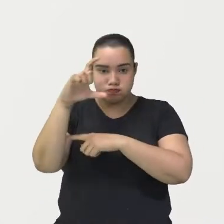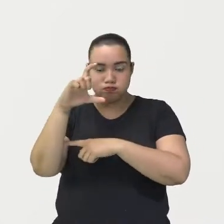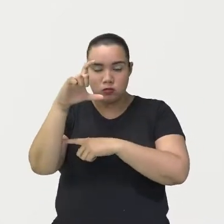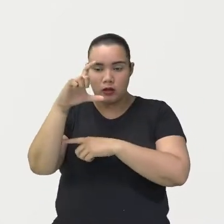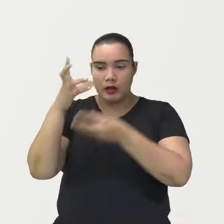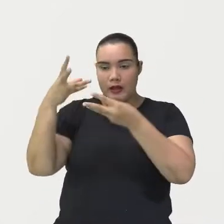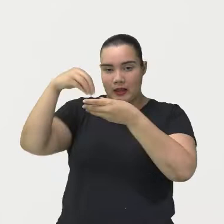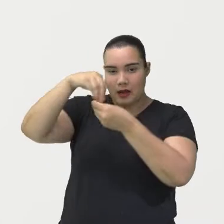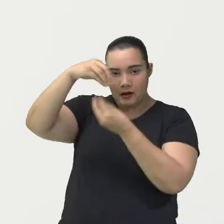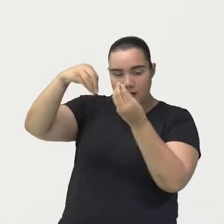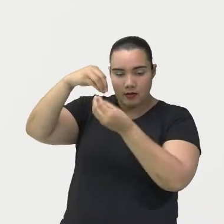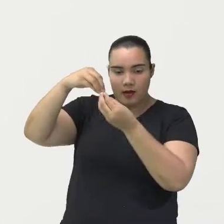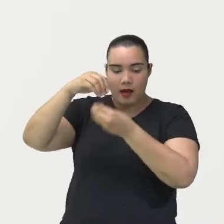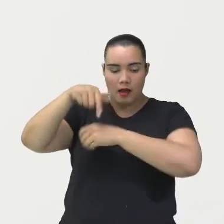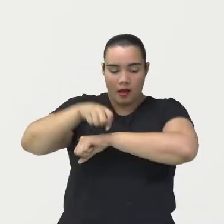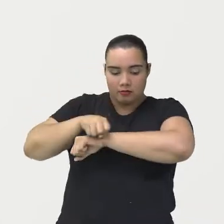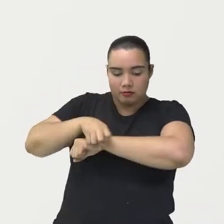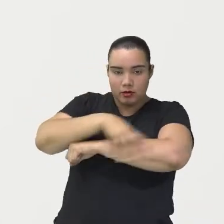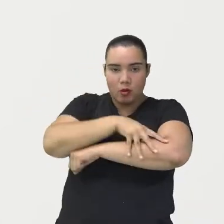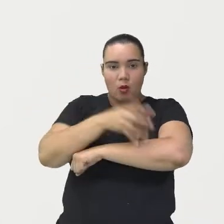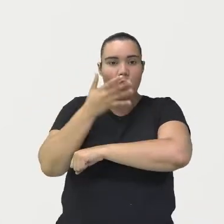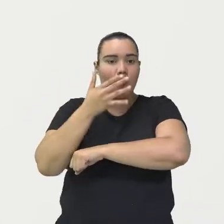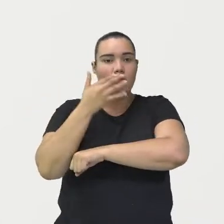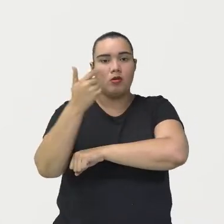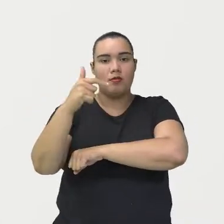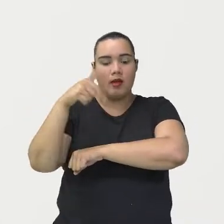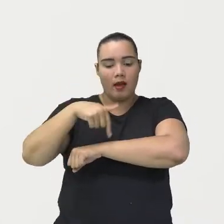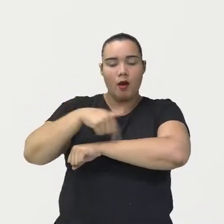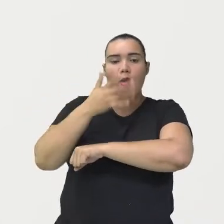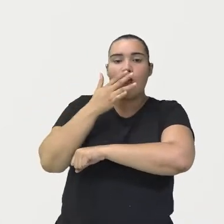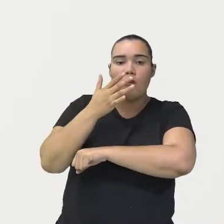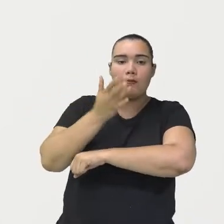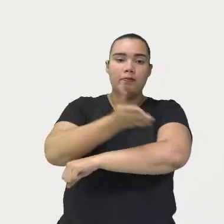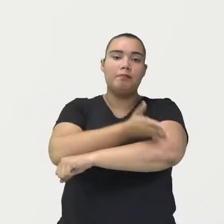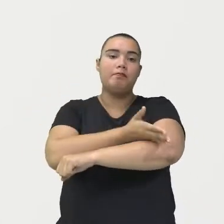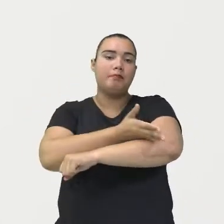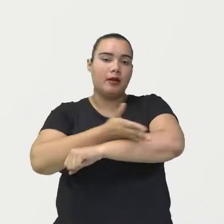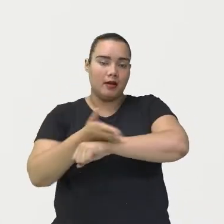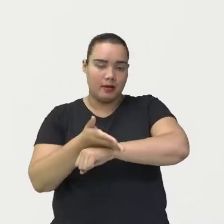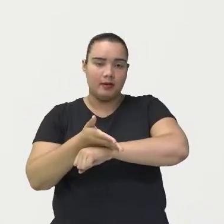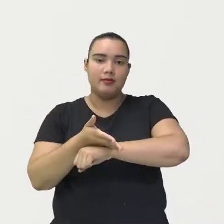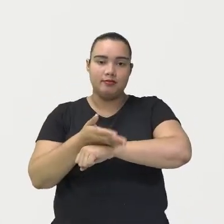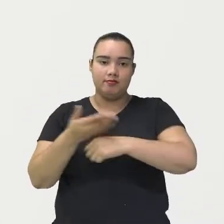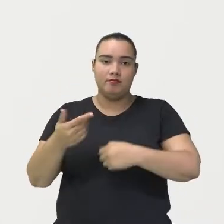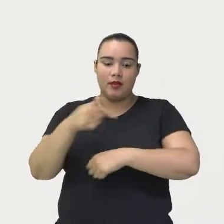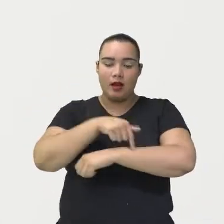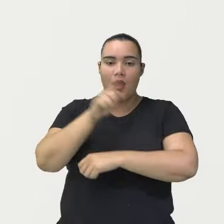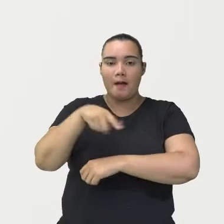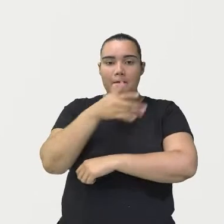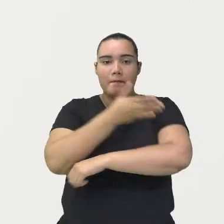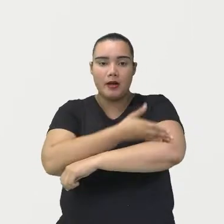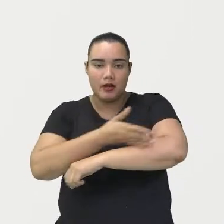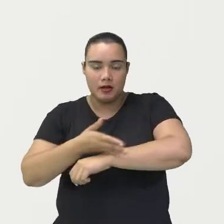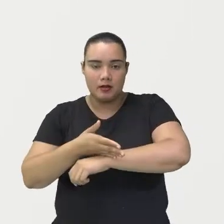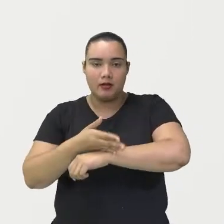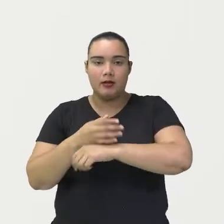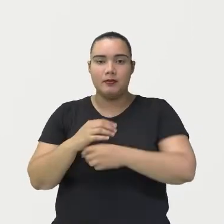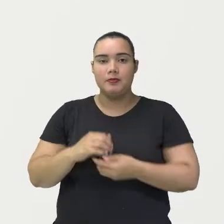cor. Ela vai ser branca. A plumagem da galinha vai ser